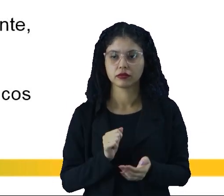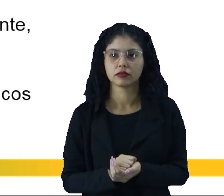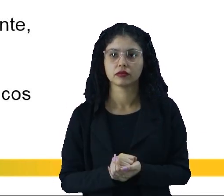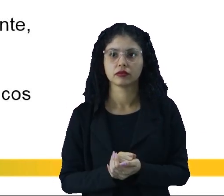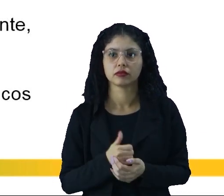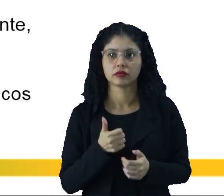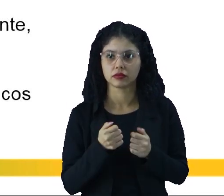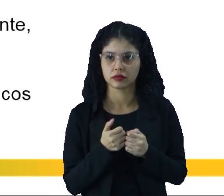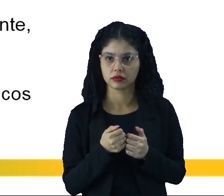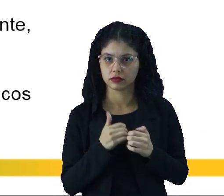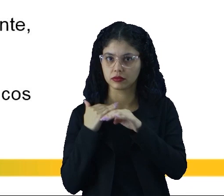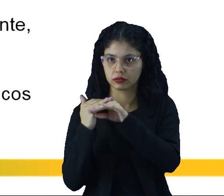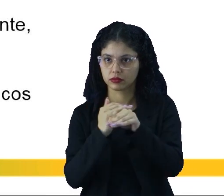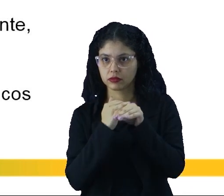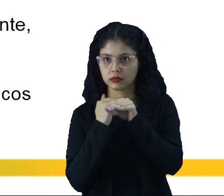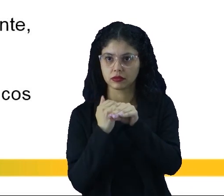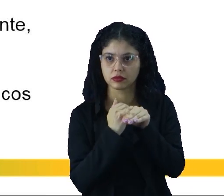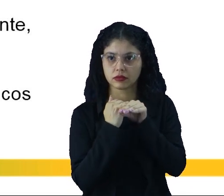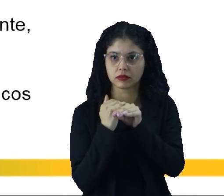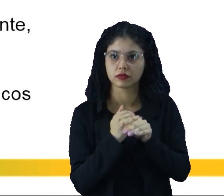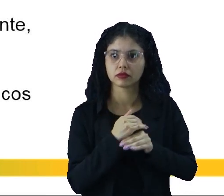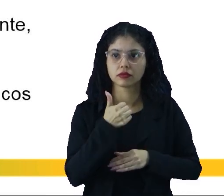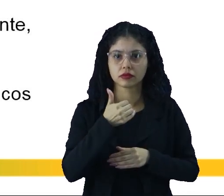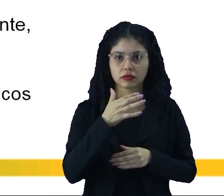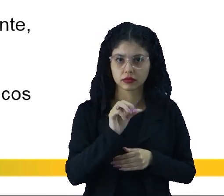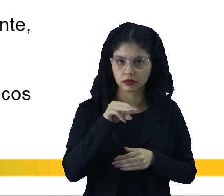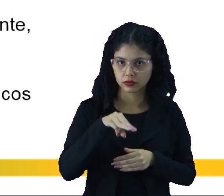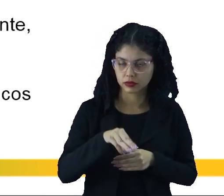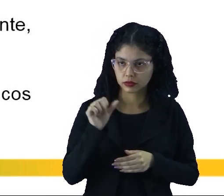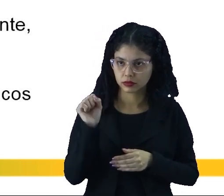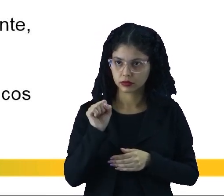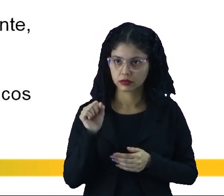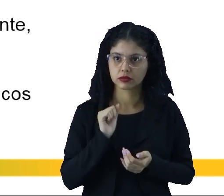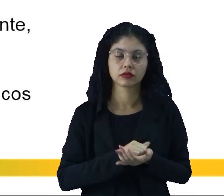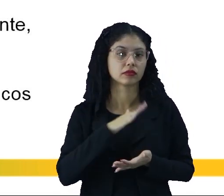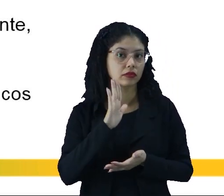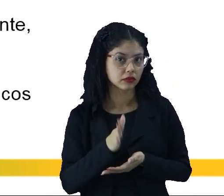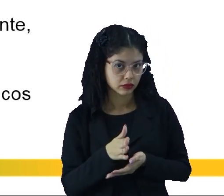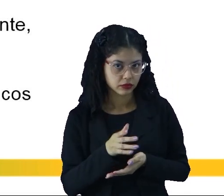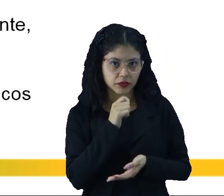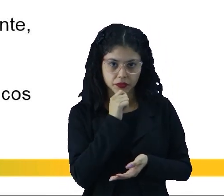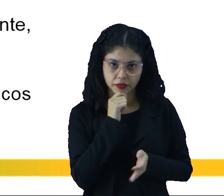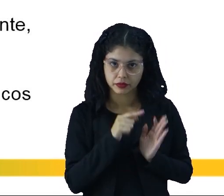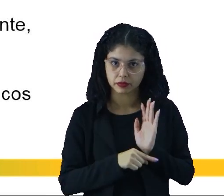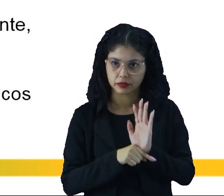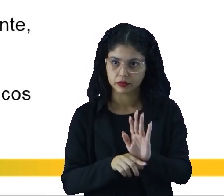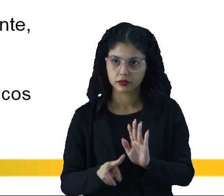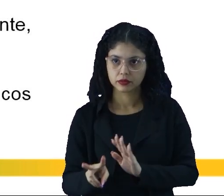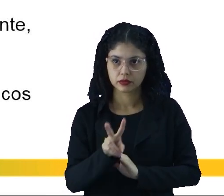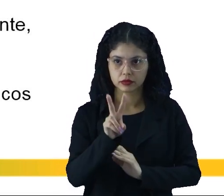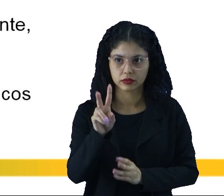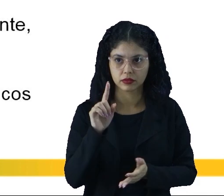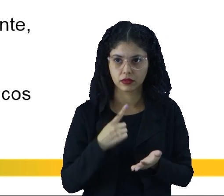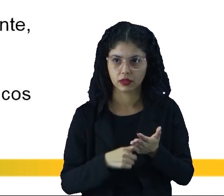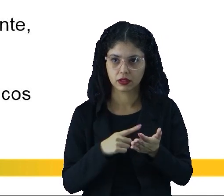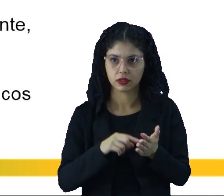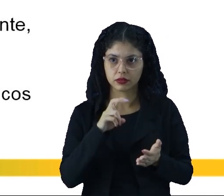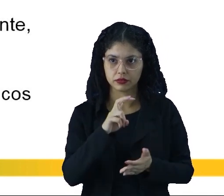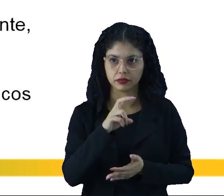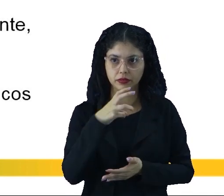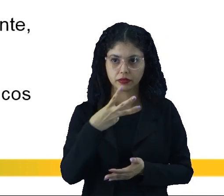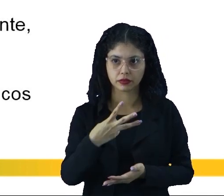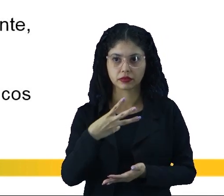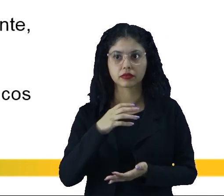No jogo, a aceleração da gravidade é igual a 10 metros por segundo, então ele já arredondou o valor aí para nós. Ele considera